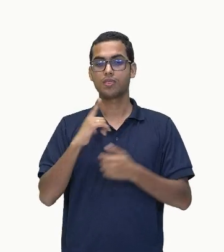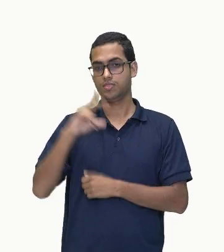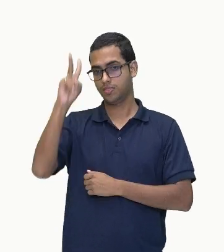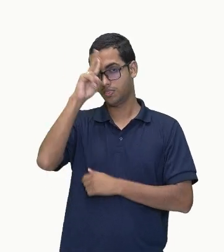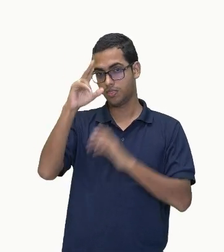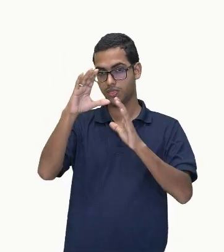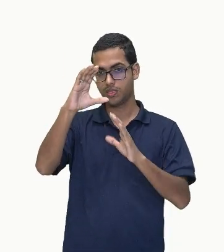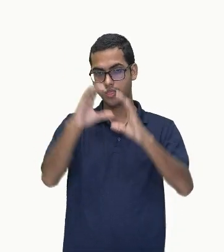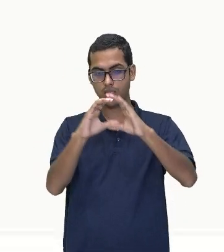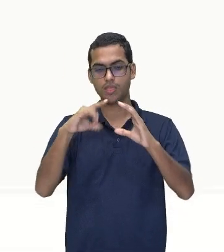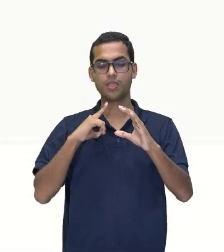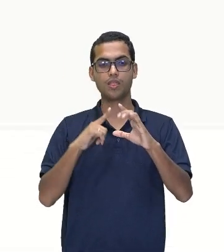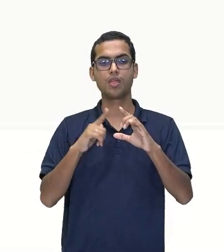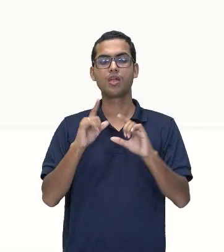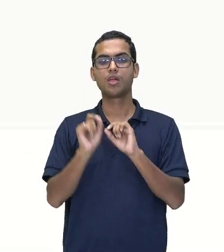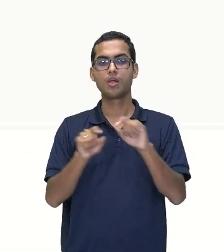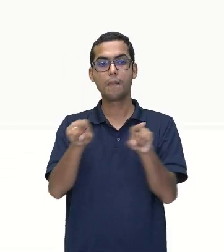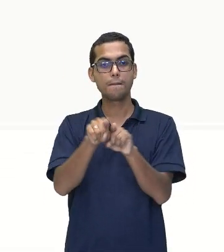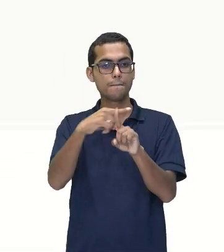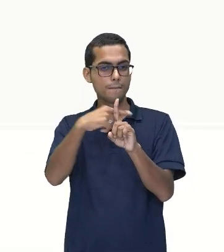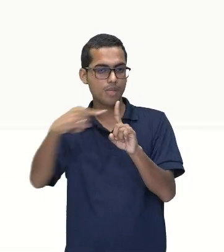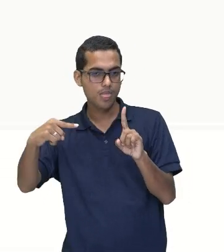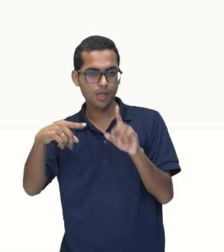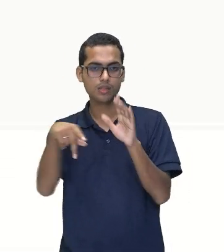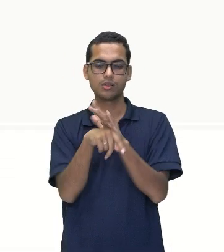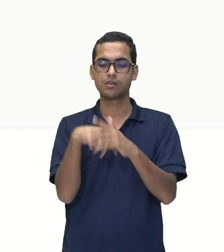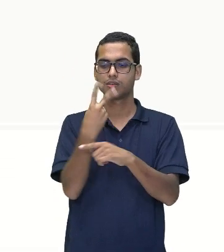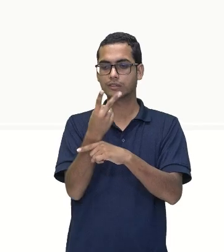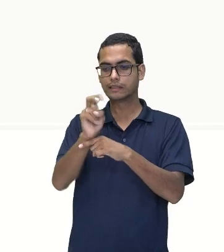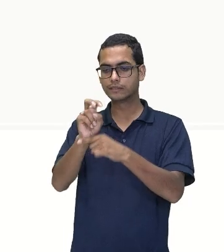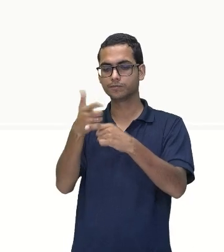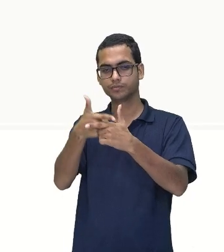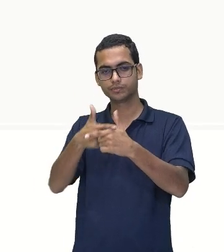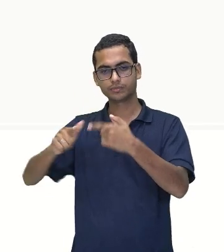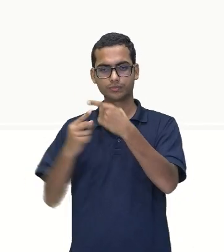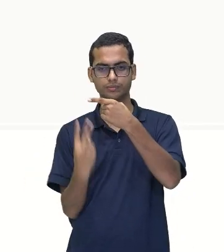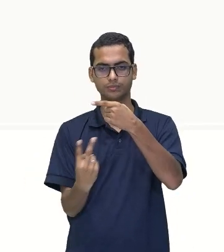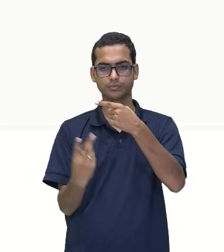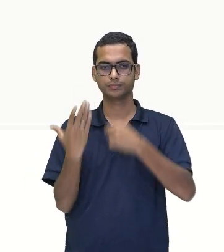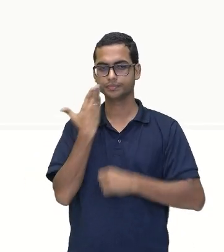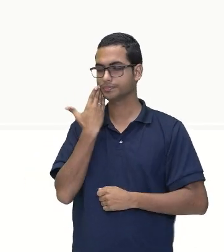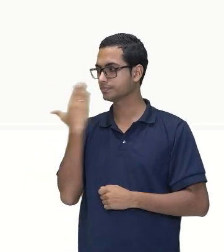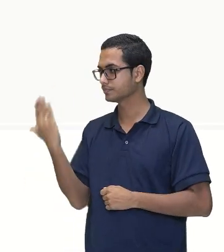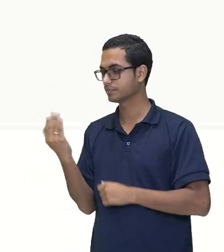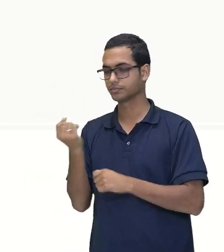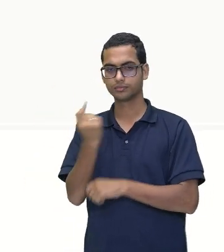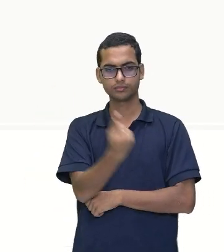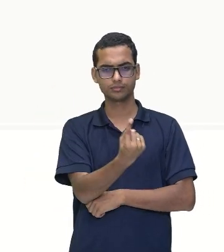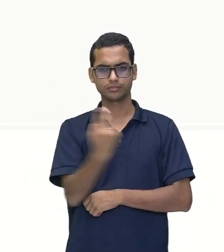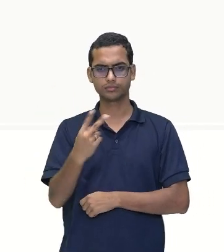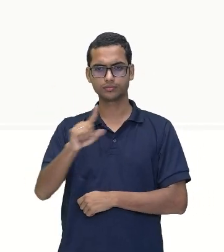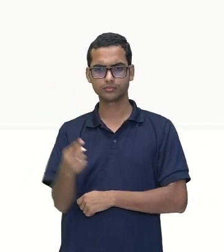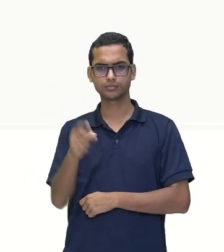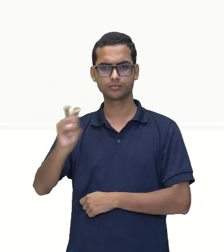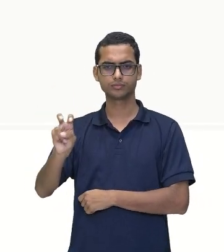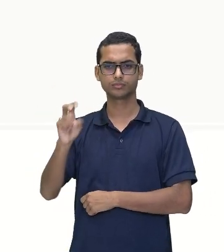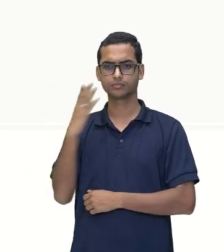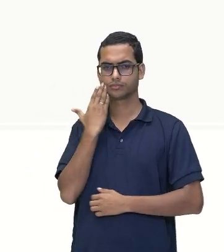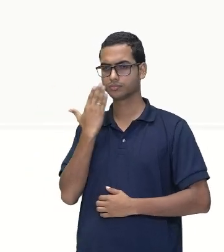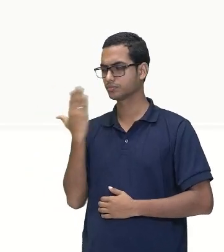o raio. No caso da Andrea, o raio já será de 12,5, que é a